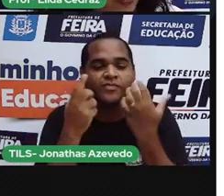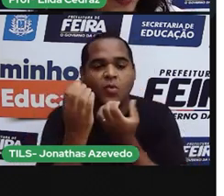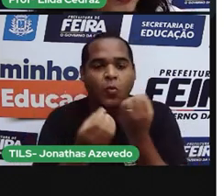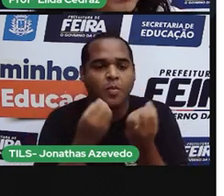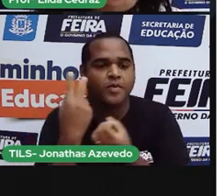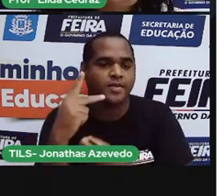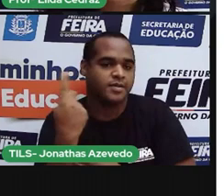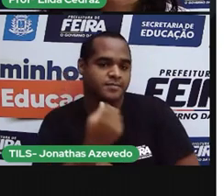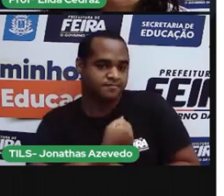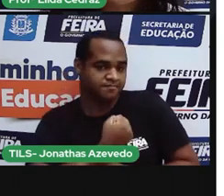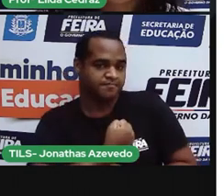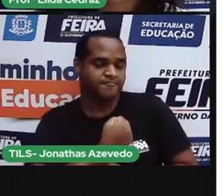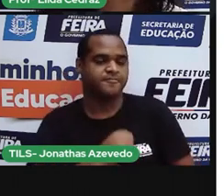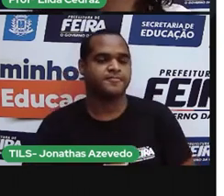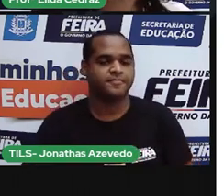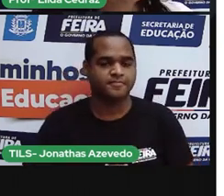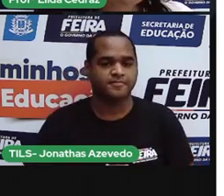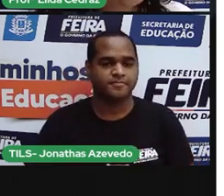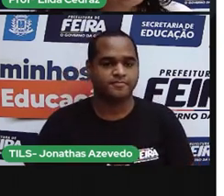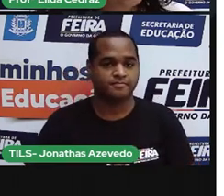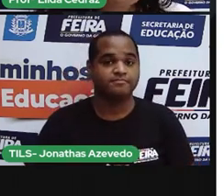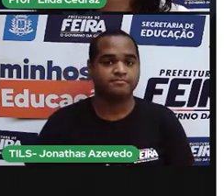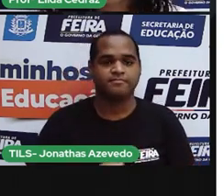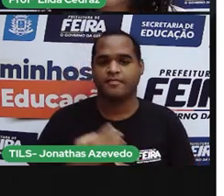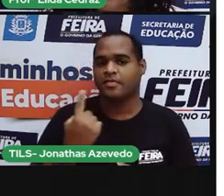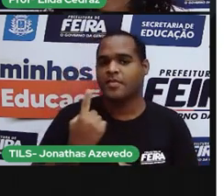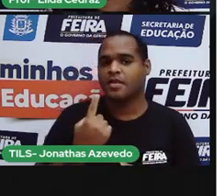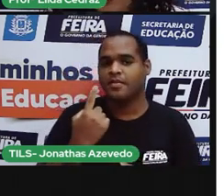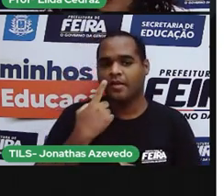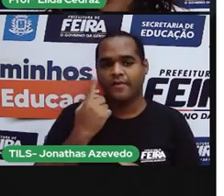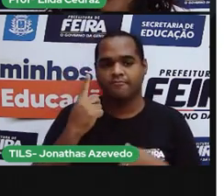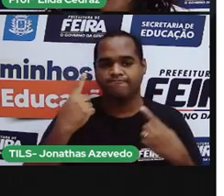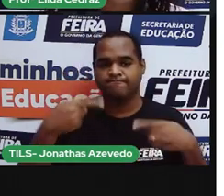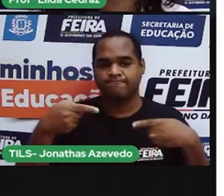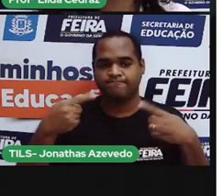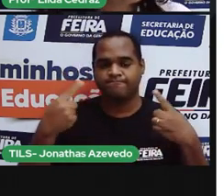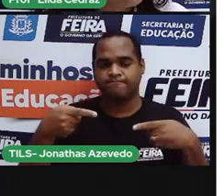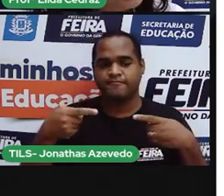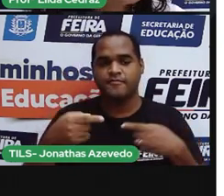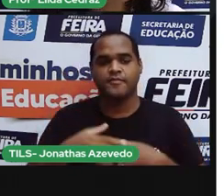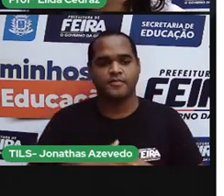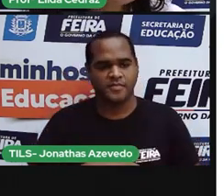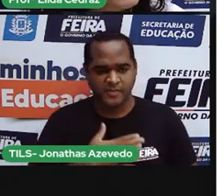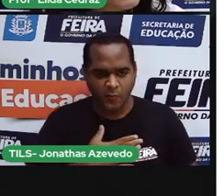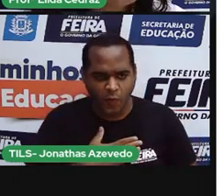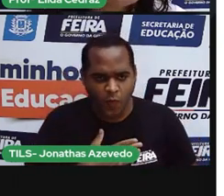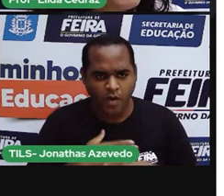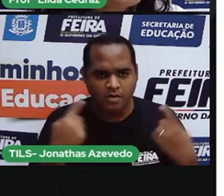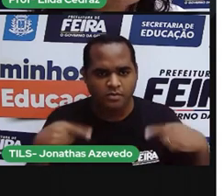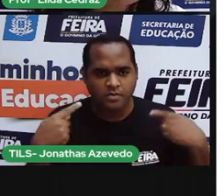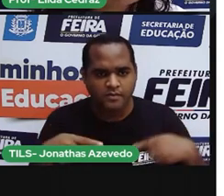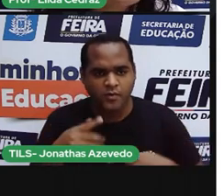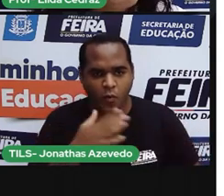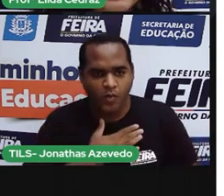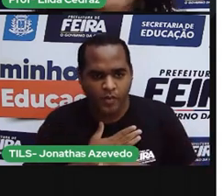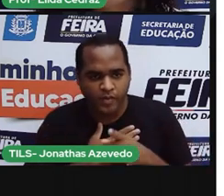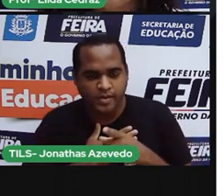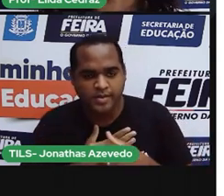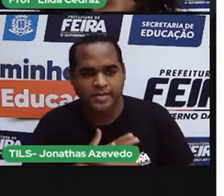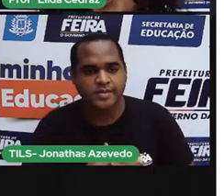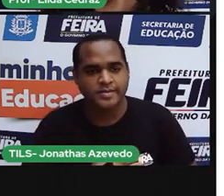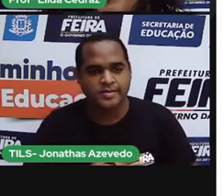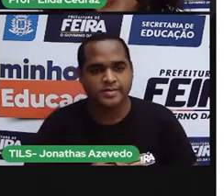com números. A primeira questão é um desafio. Você gosta de ser desafiado?